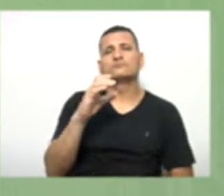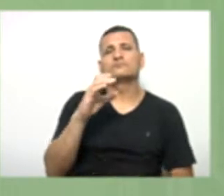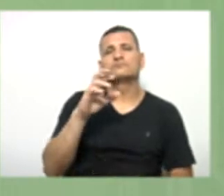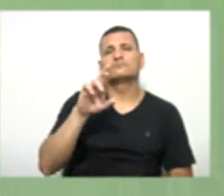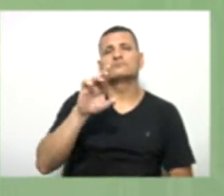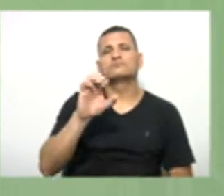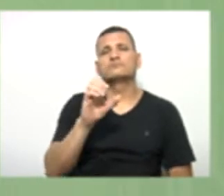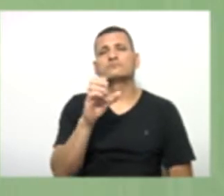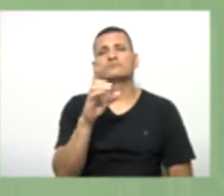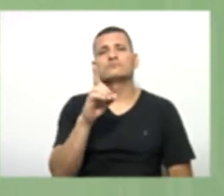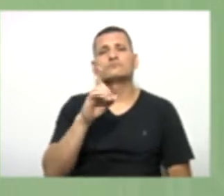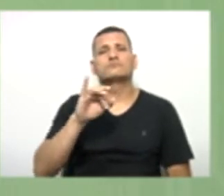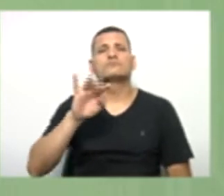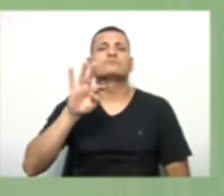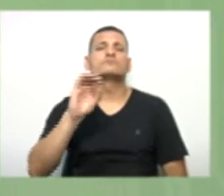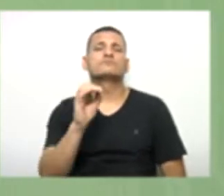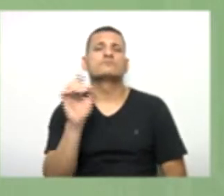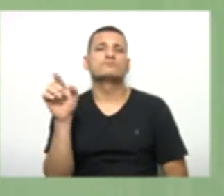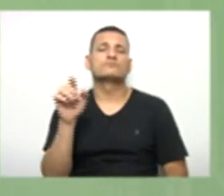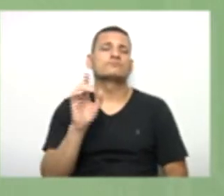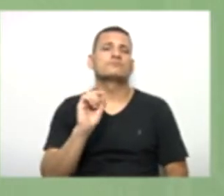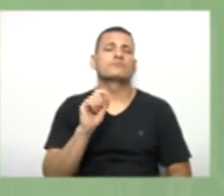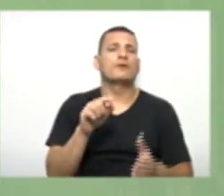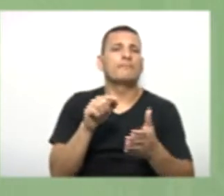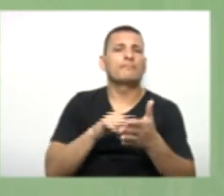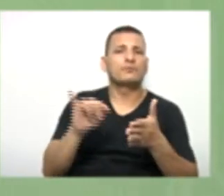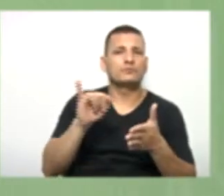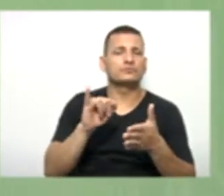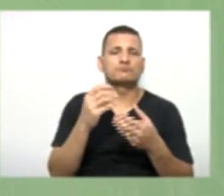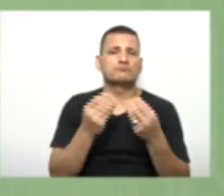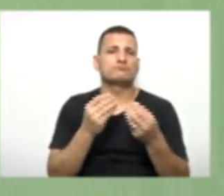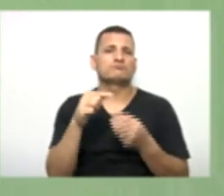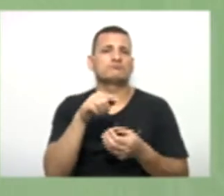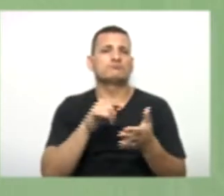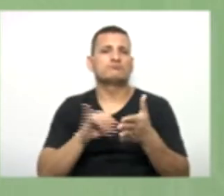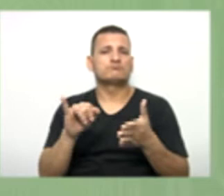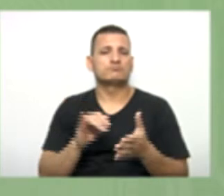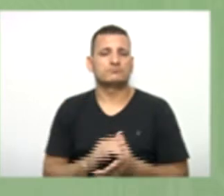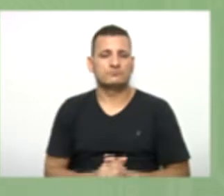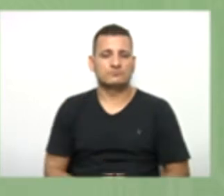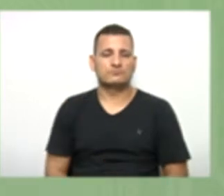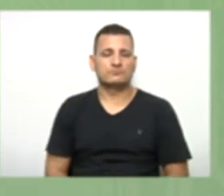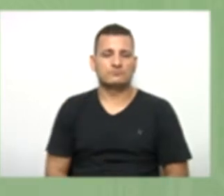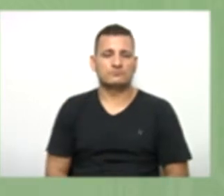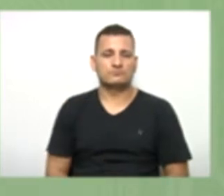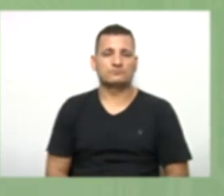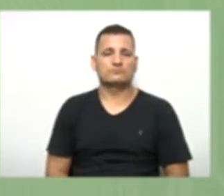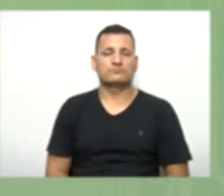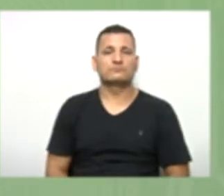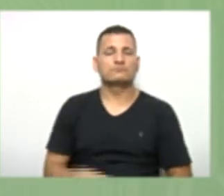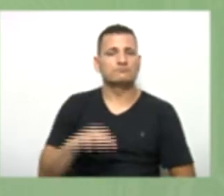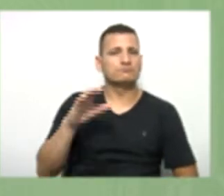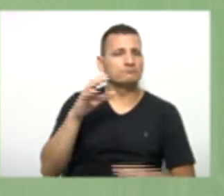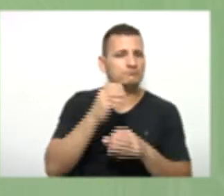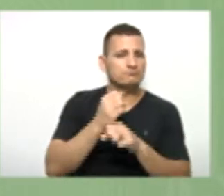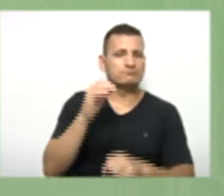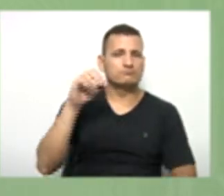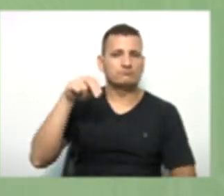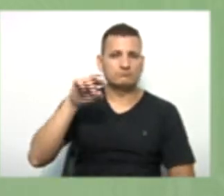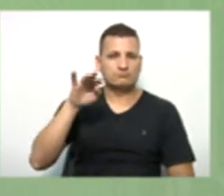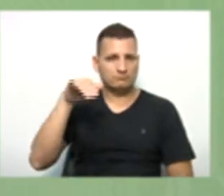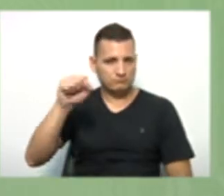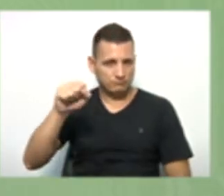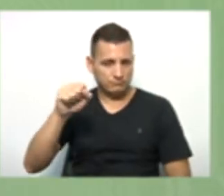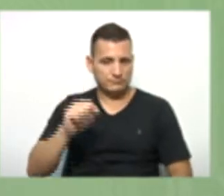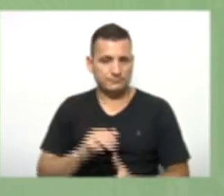esse crédito? Pagamento de impostos. Como que isso vai ficar? Vamos lá. Saldo das contas. Aí eu tenho